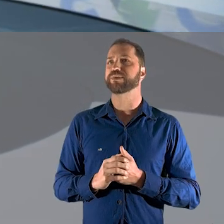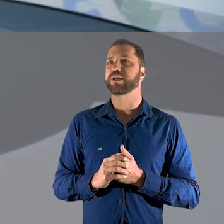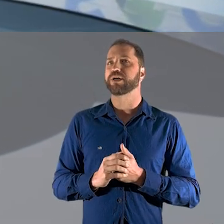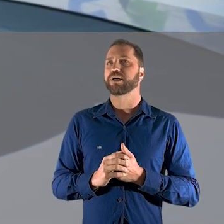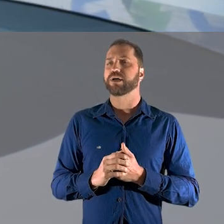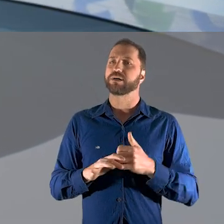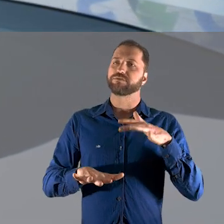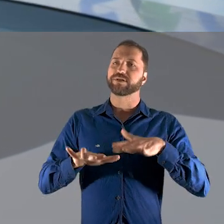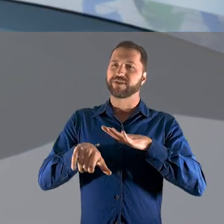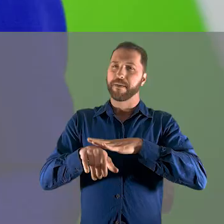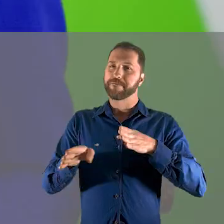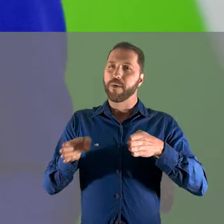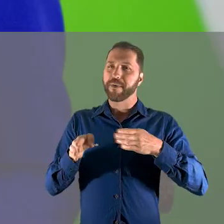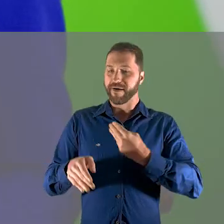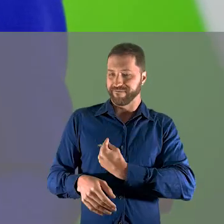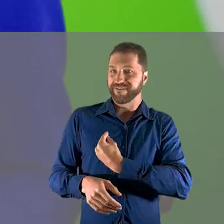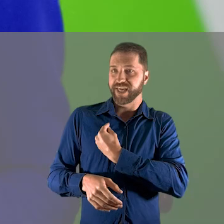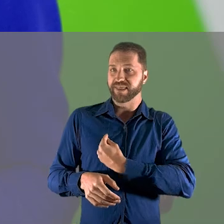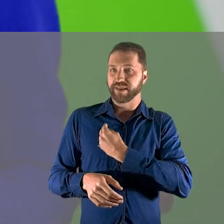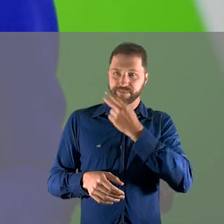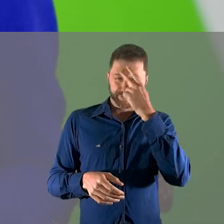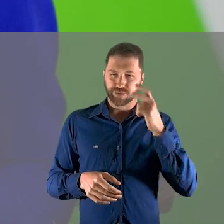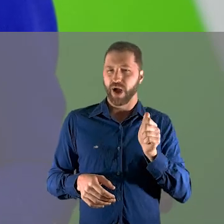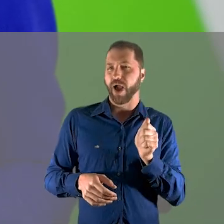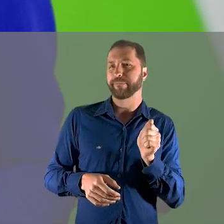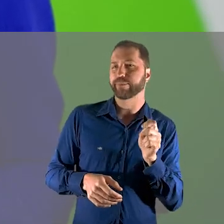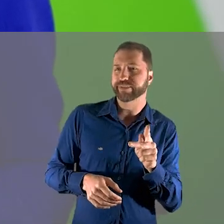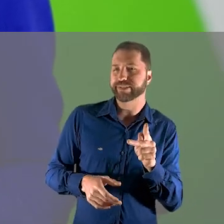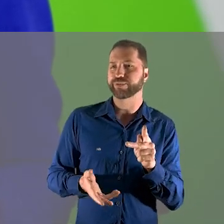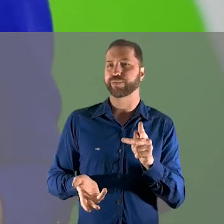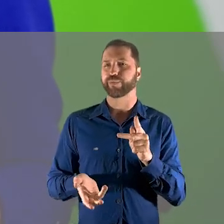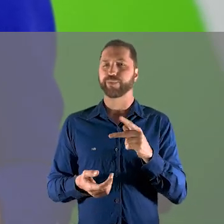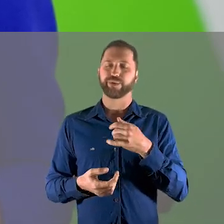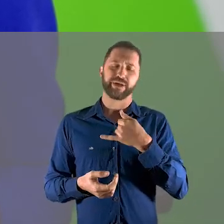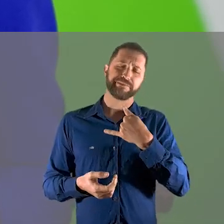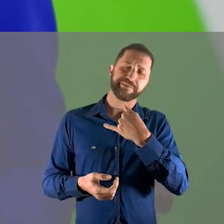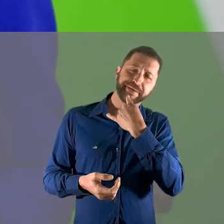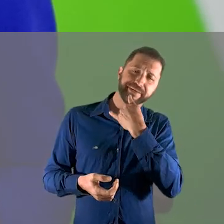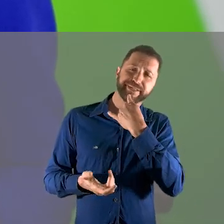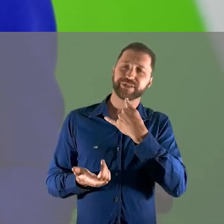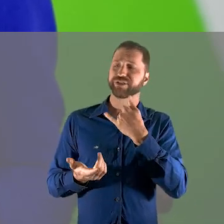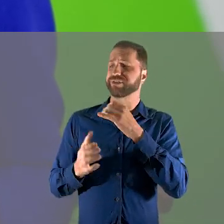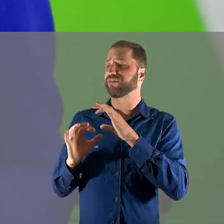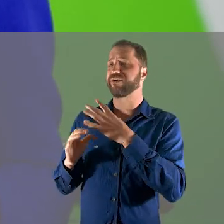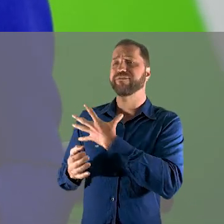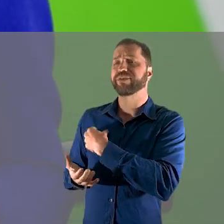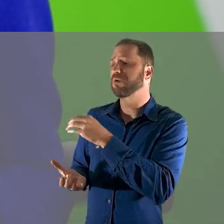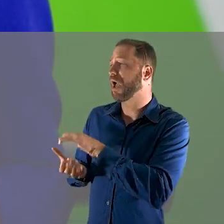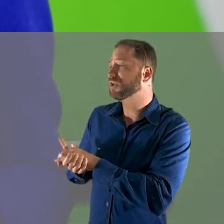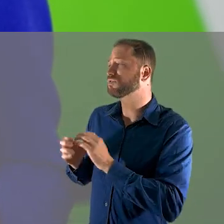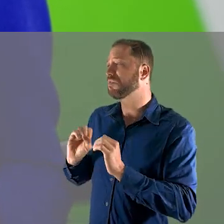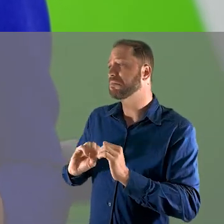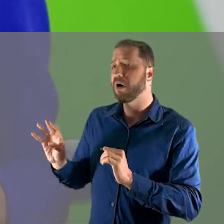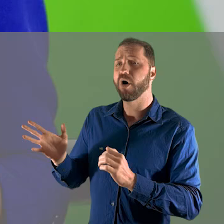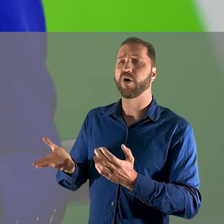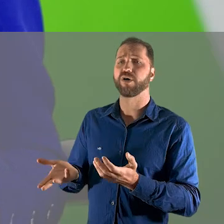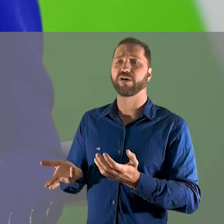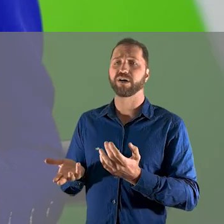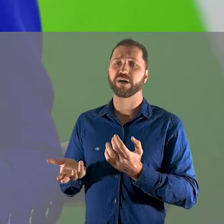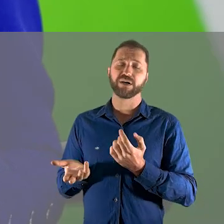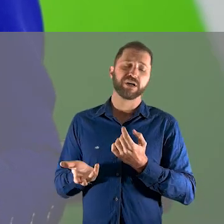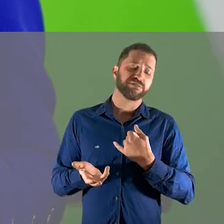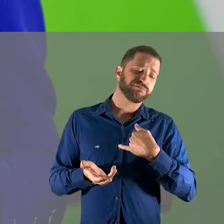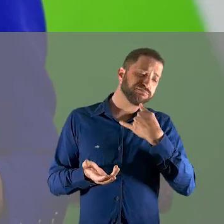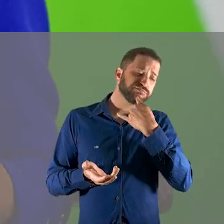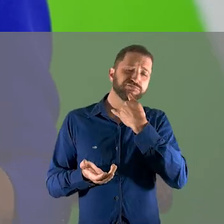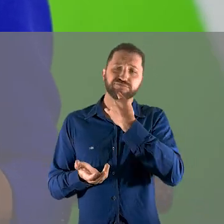muito fácil Às vezes a pessoa chega num momento da vida que ela já se aposentou e às vezes tá até um pouco triste porque os